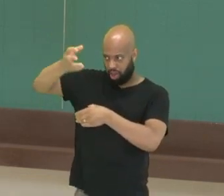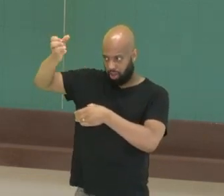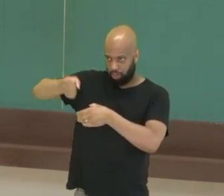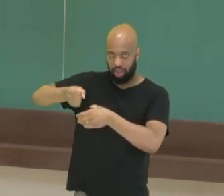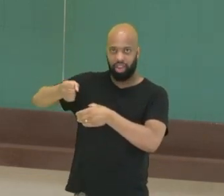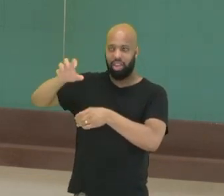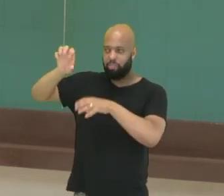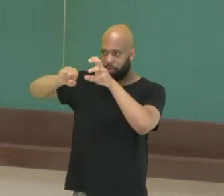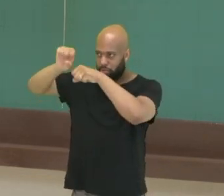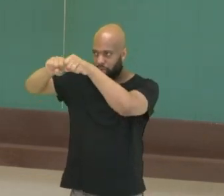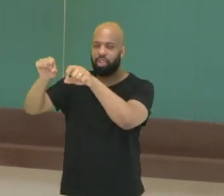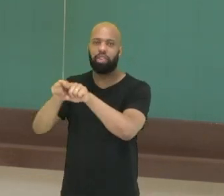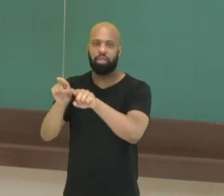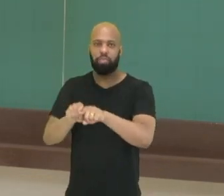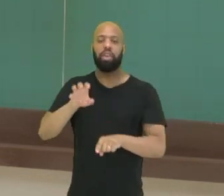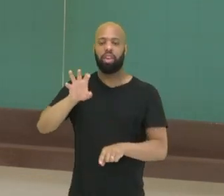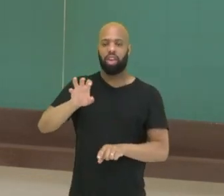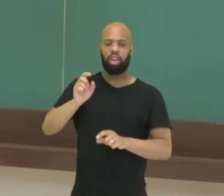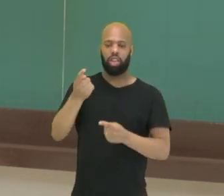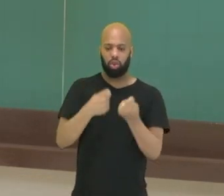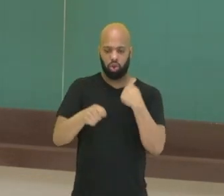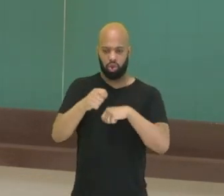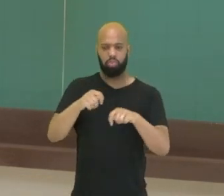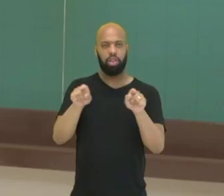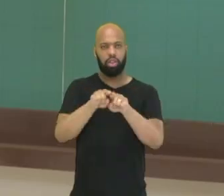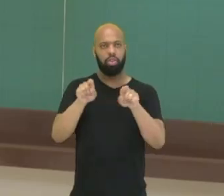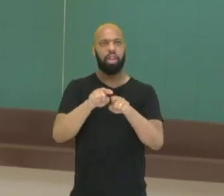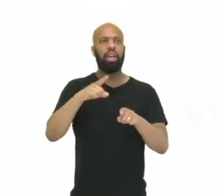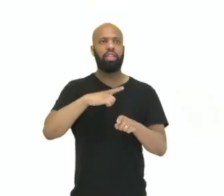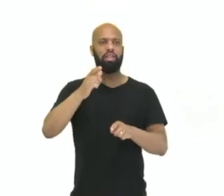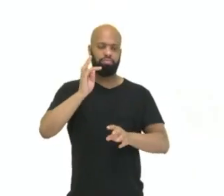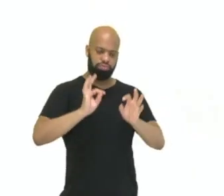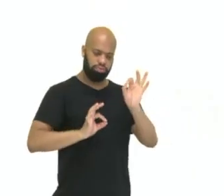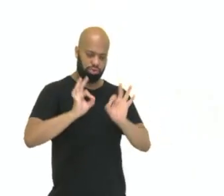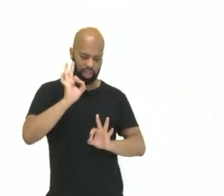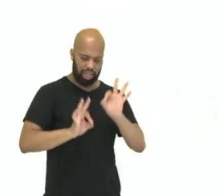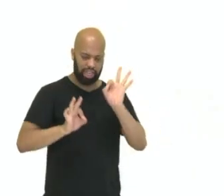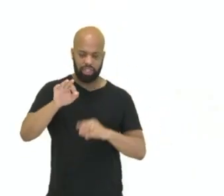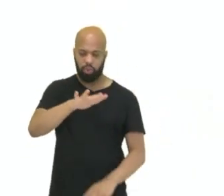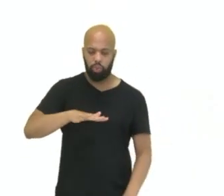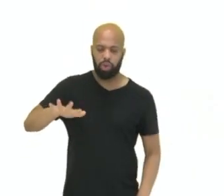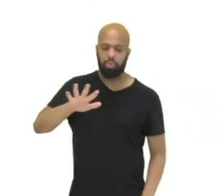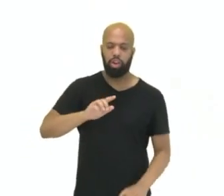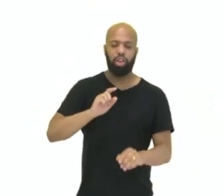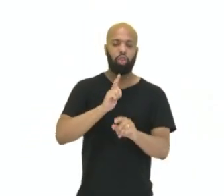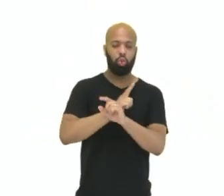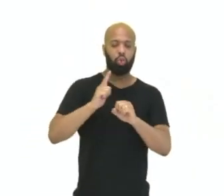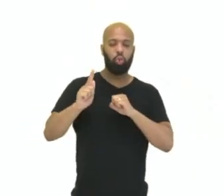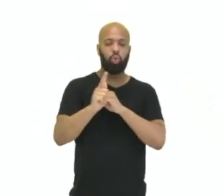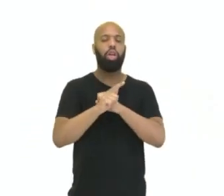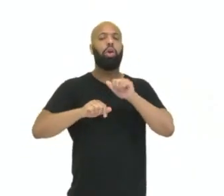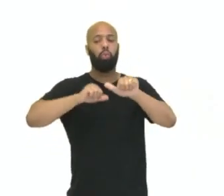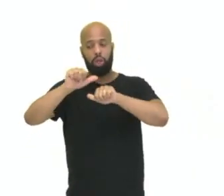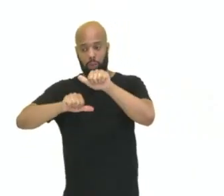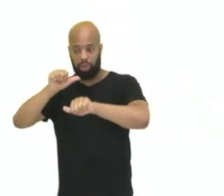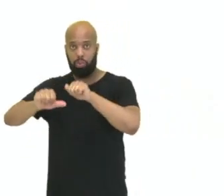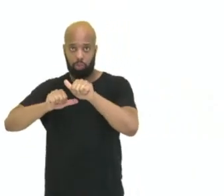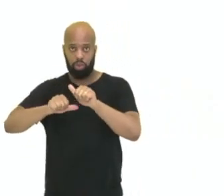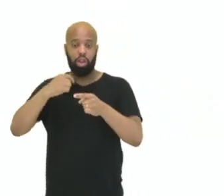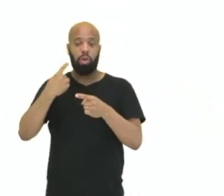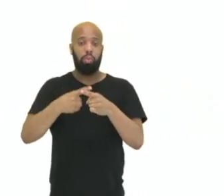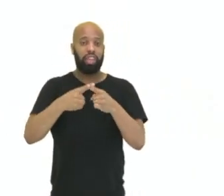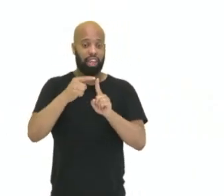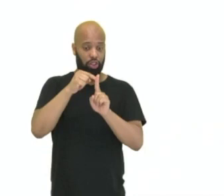com essa atividade econômica, a gente vai ter ali a organização do espaço geográfico bastante modificada. É um tipo de